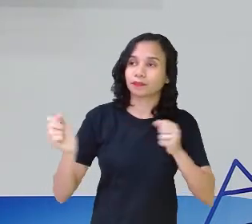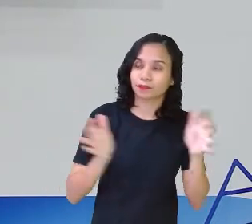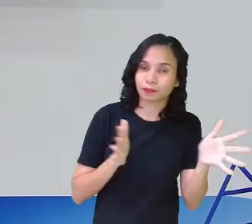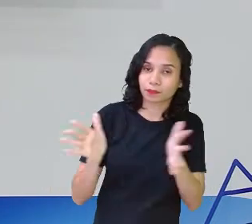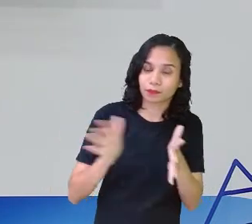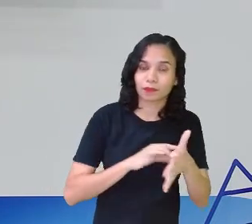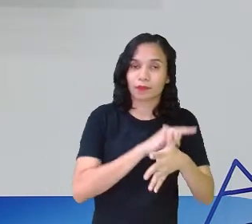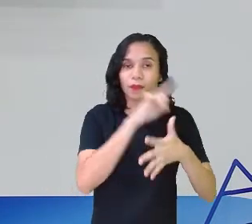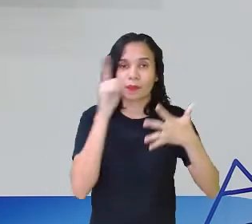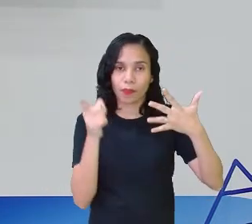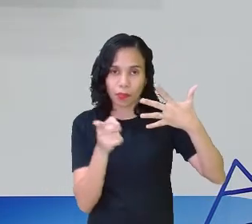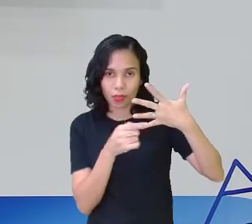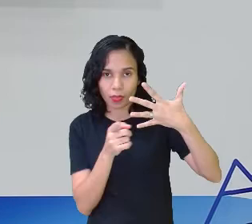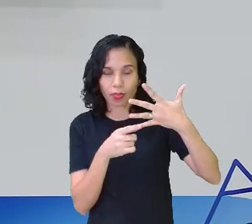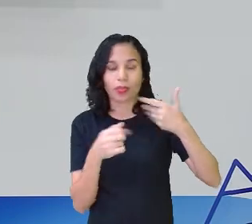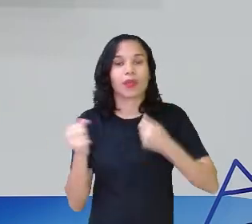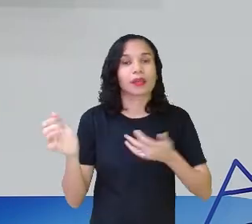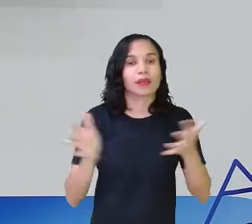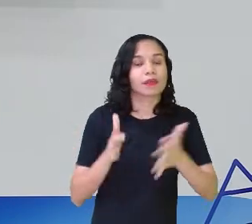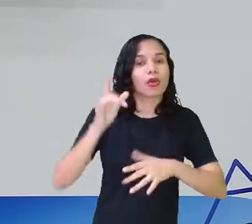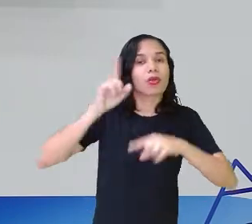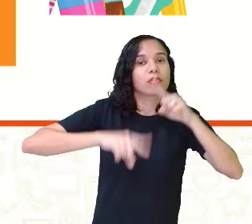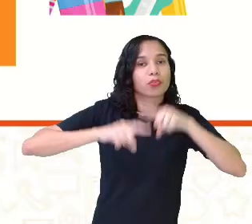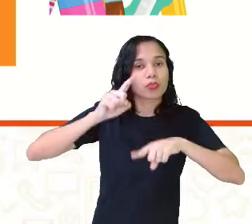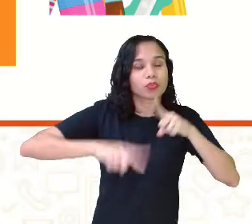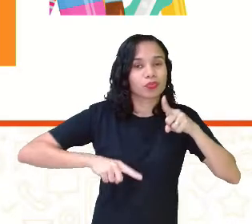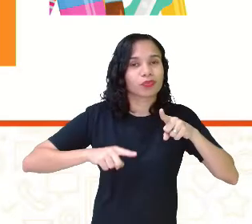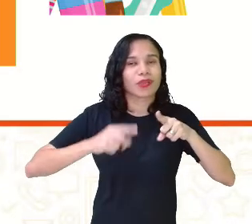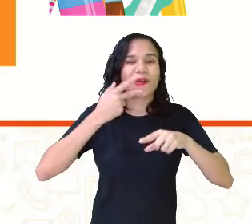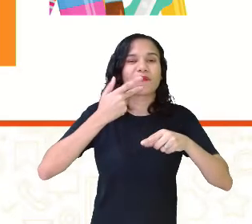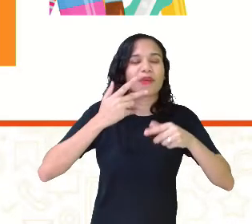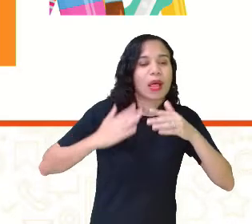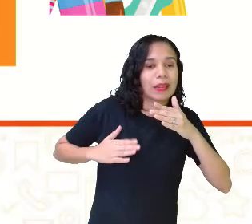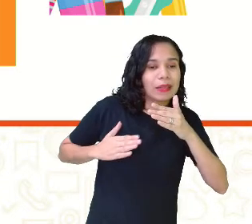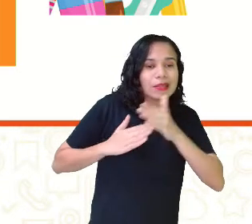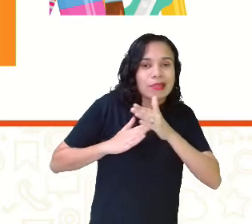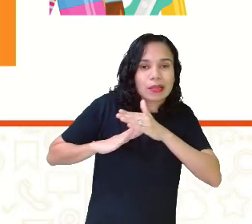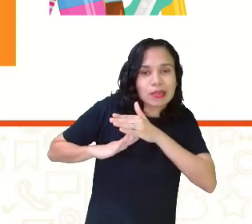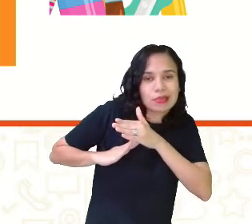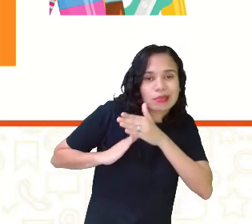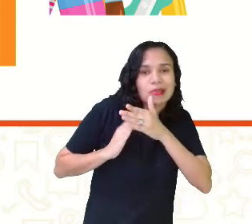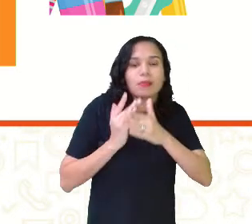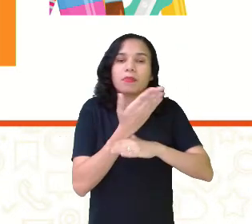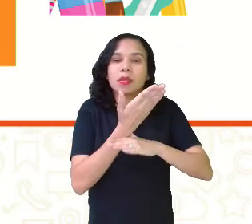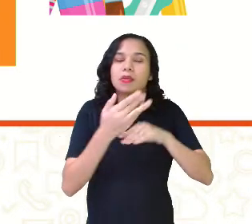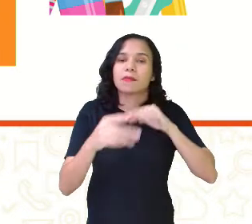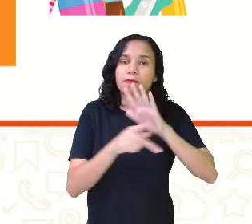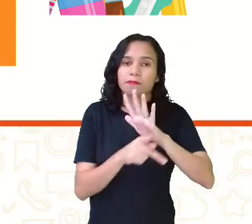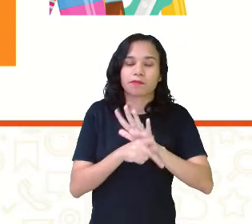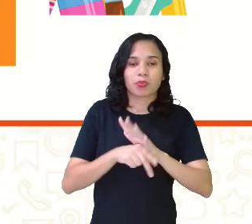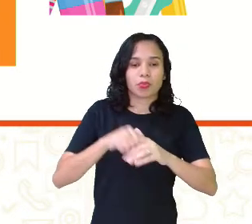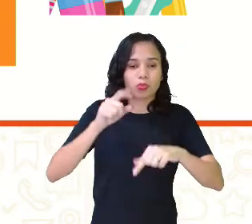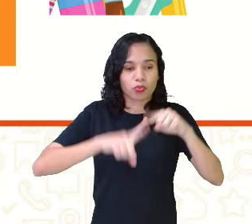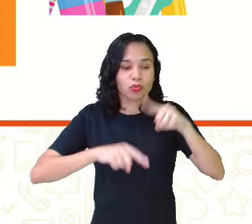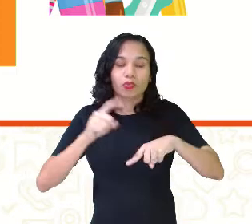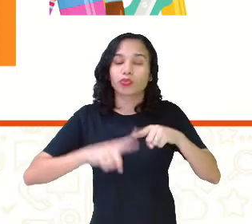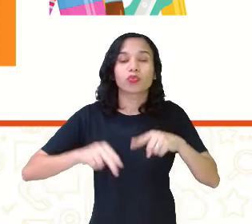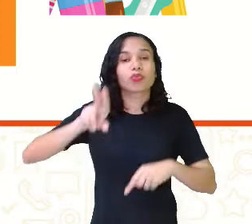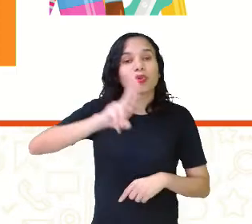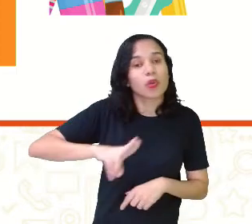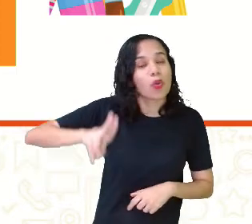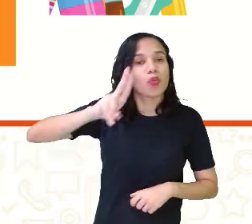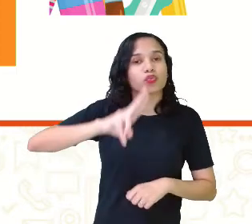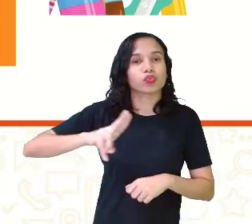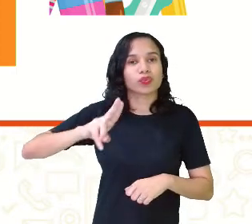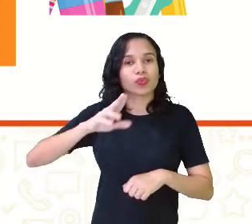Acessibilidade instrumental. Então, a gente está falando da superação de barreiras nos instrumentos, nos utensílios, nas